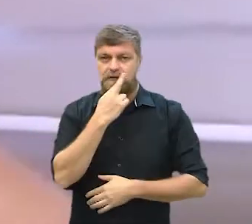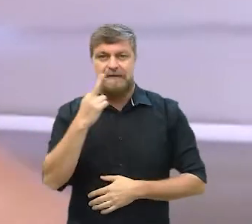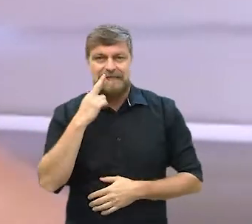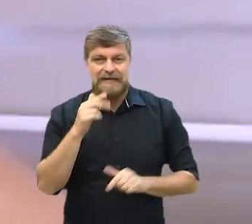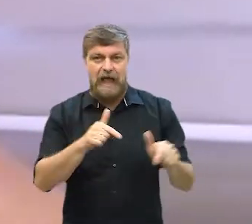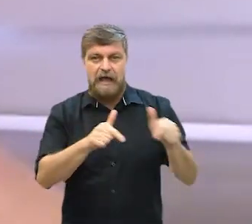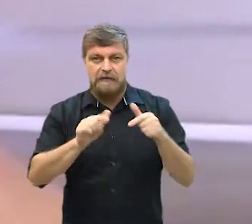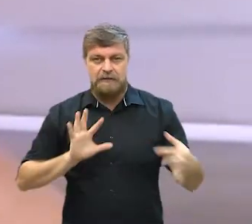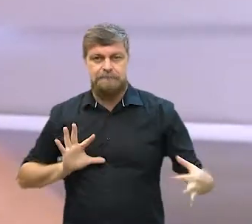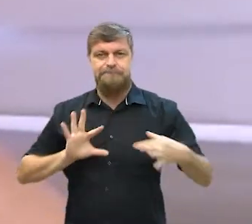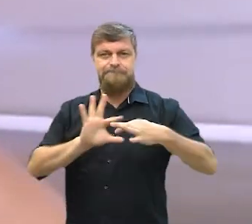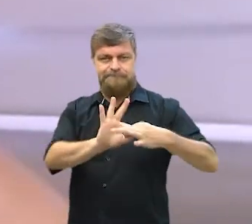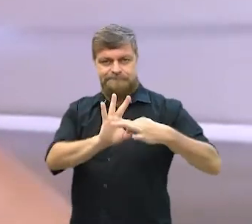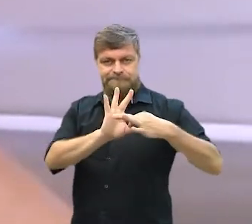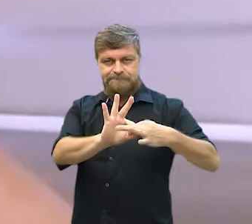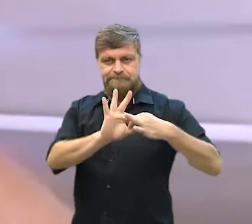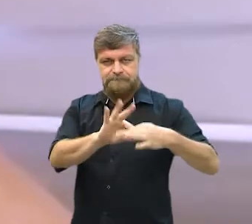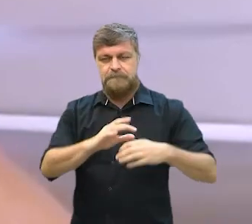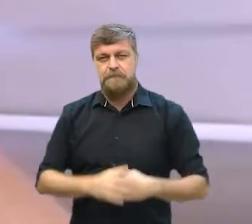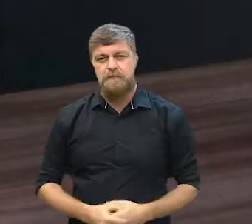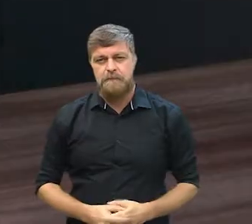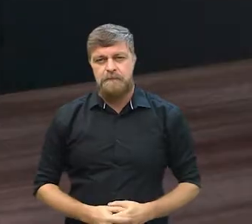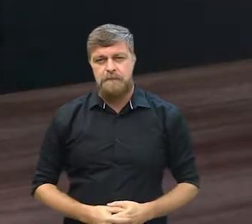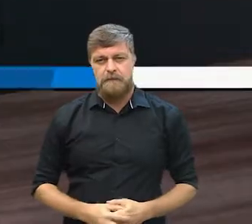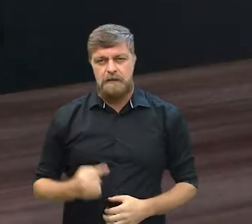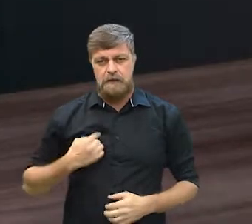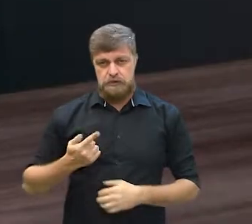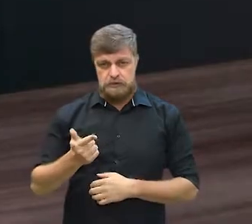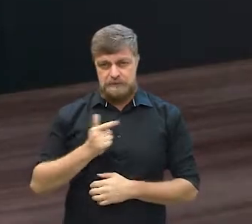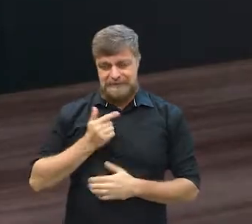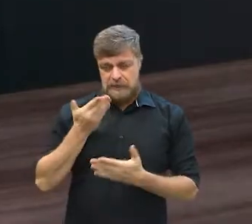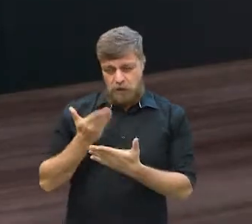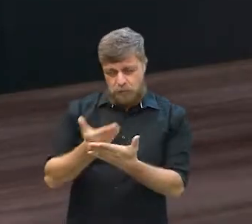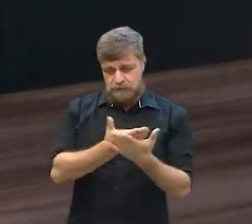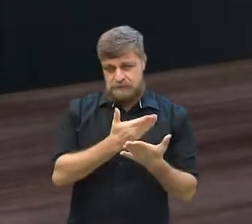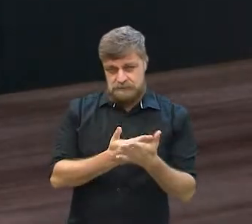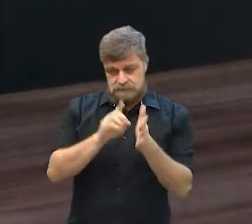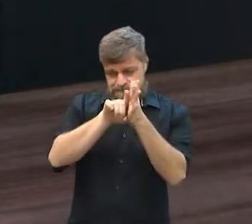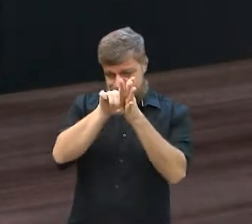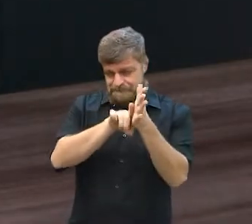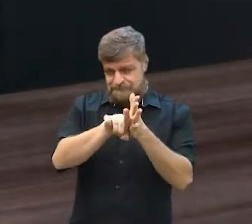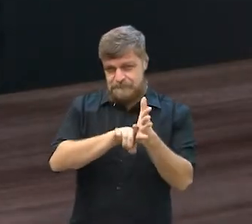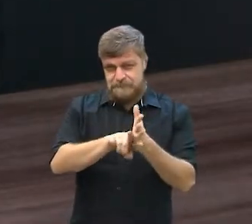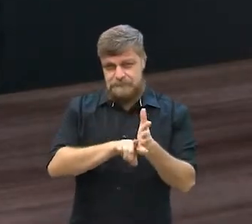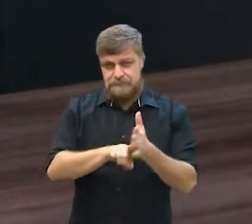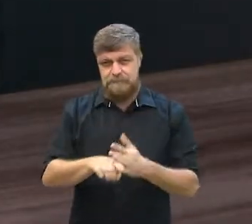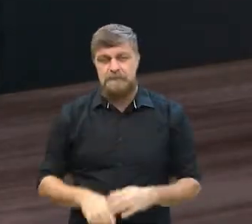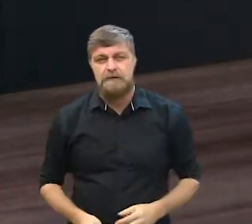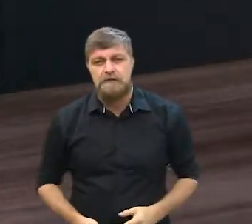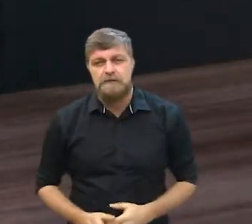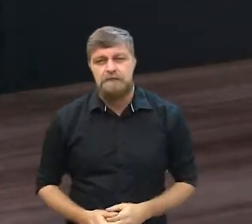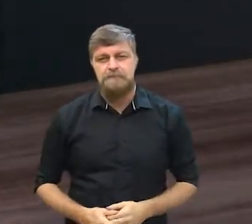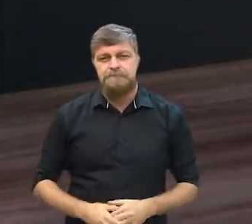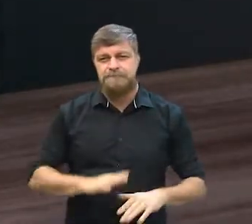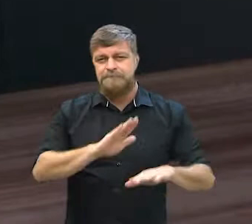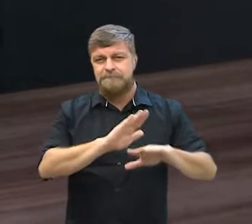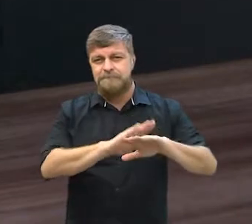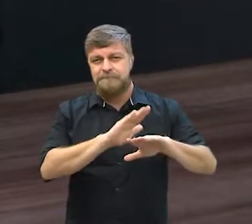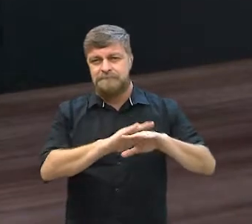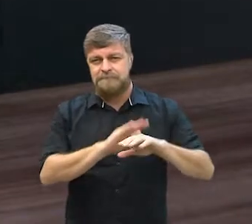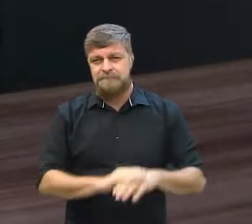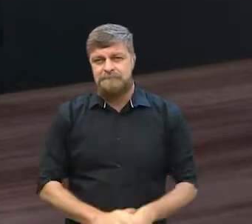bacana dos restaurantes que trabalharam conosco nesse momento. A gente tem aqui alguns estudos feitos algumas